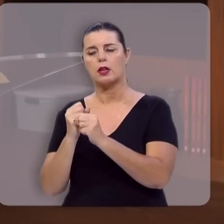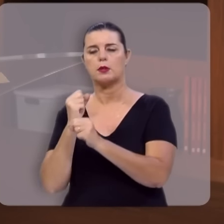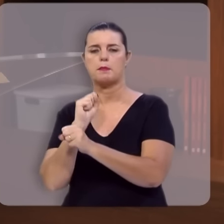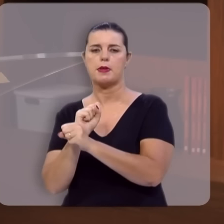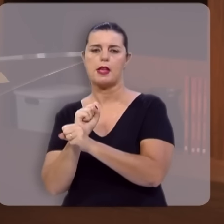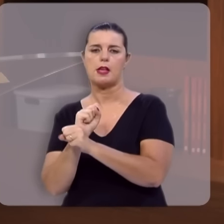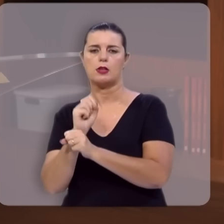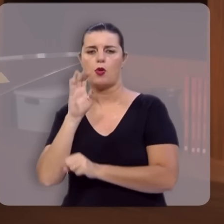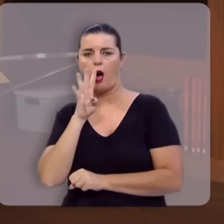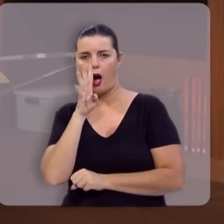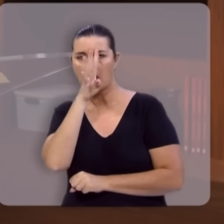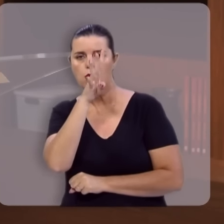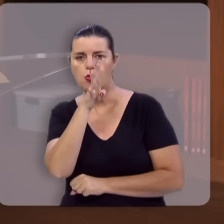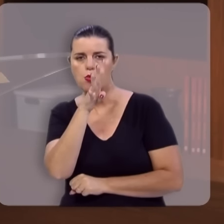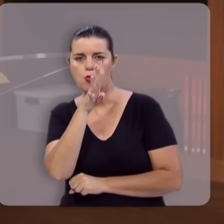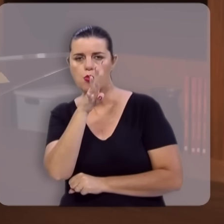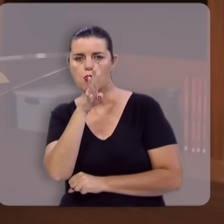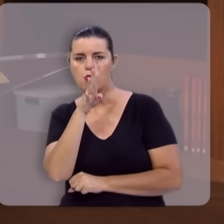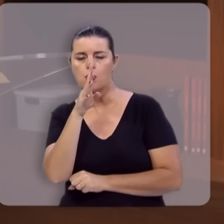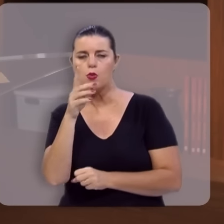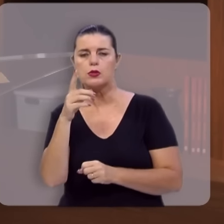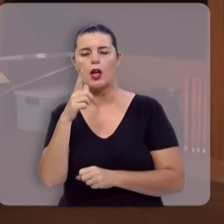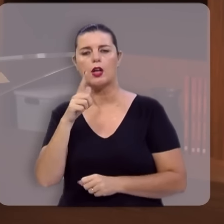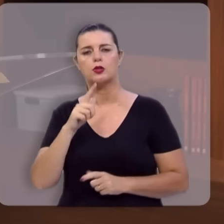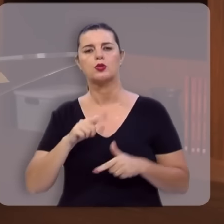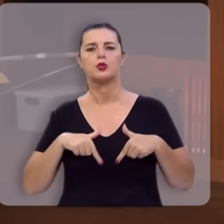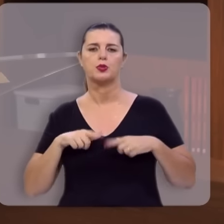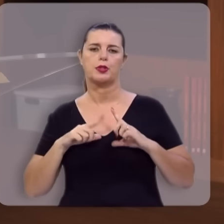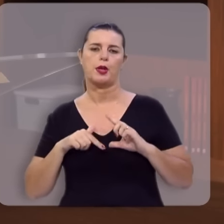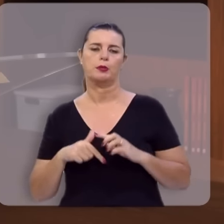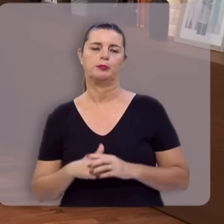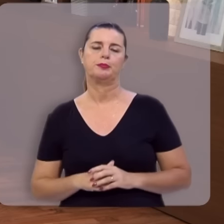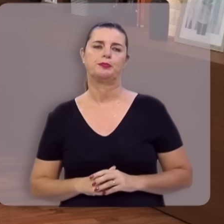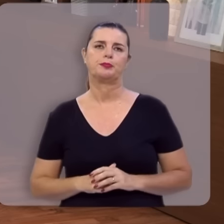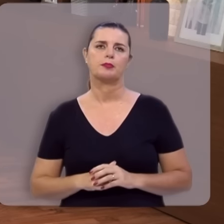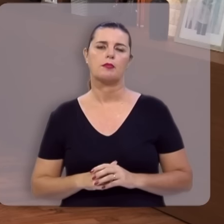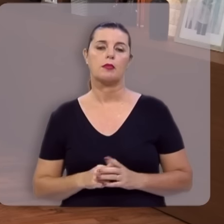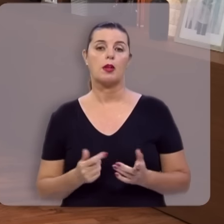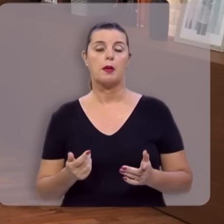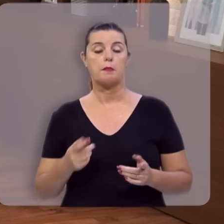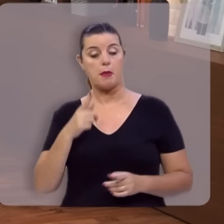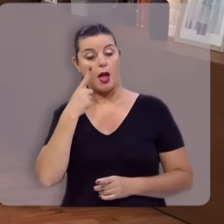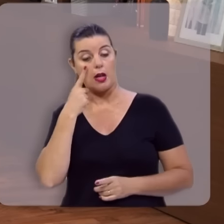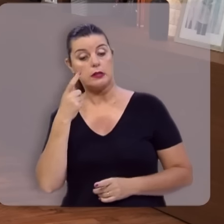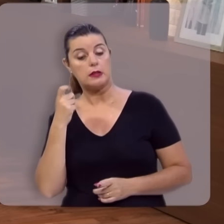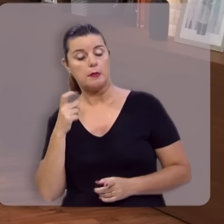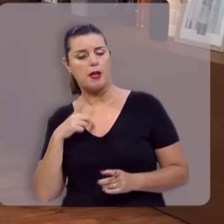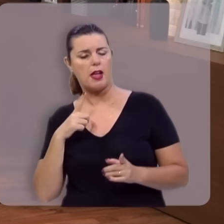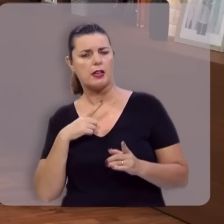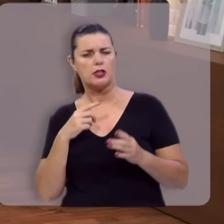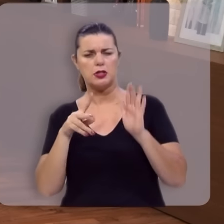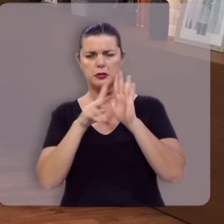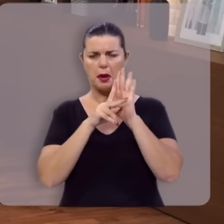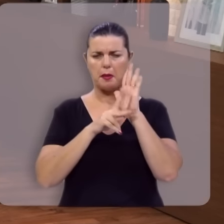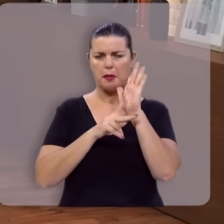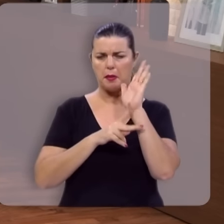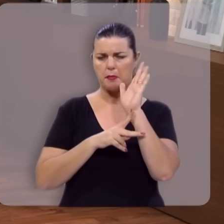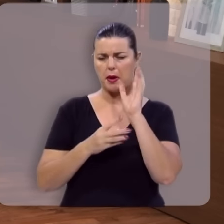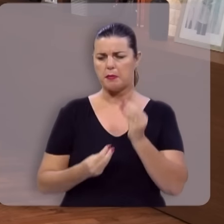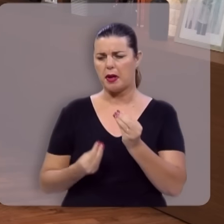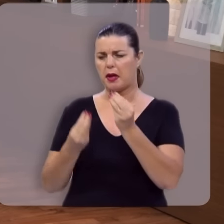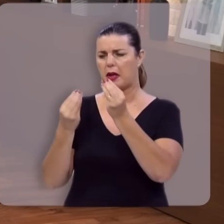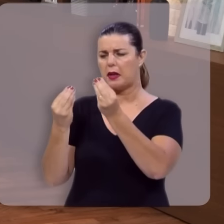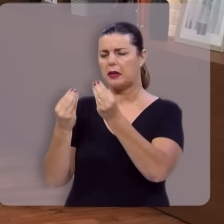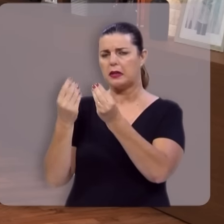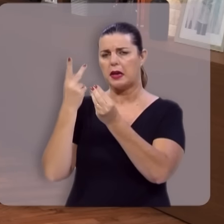preso, acusado pelos judeus. Por perceber que havia uma trama para entregá-lo